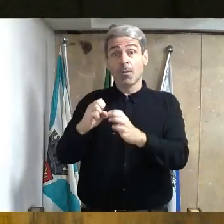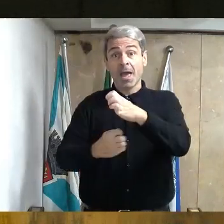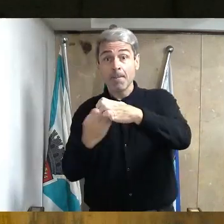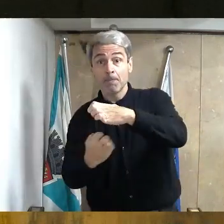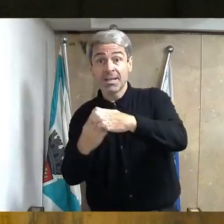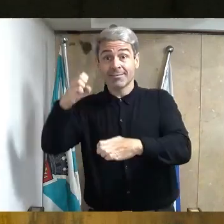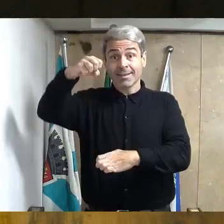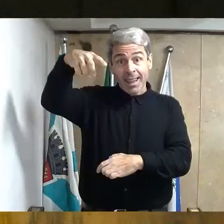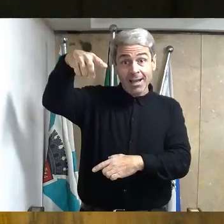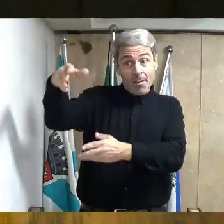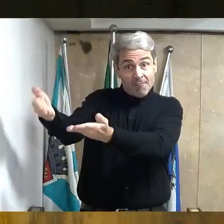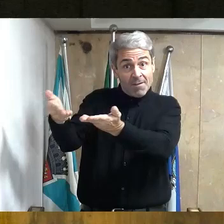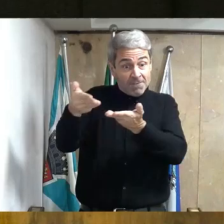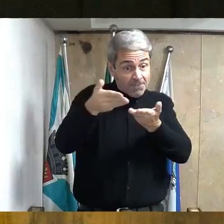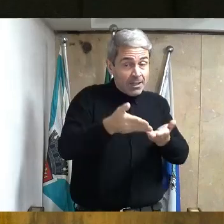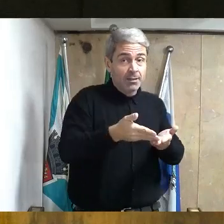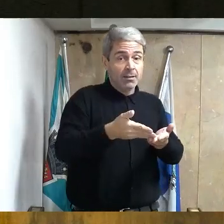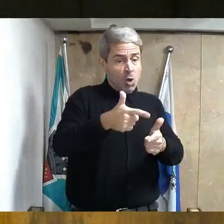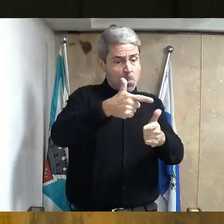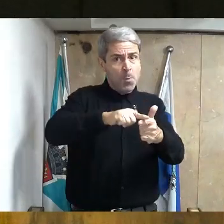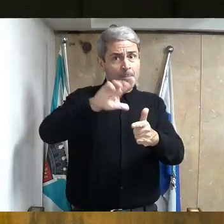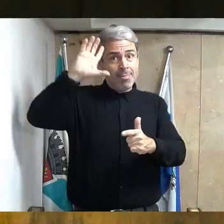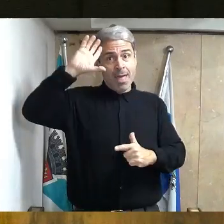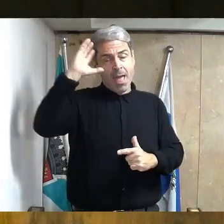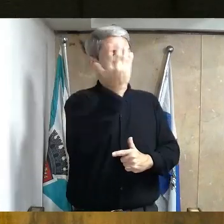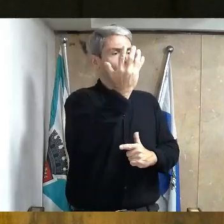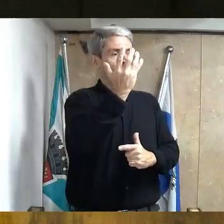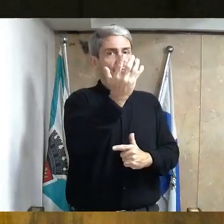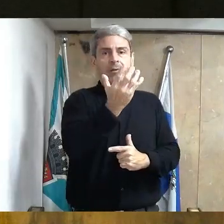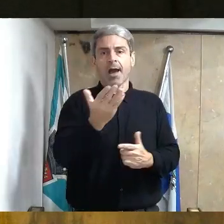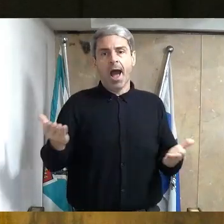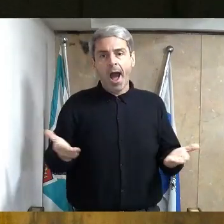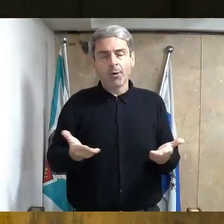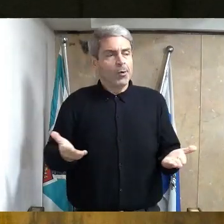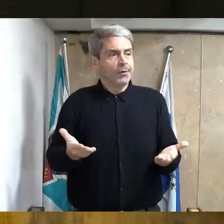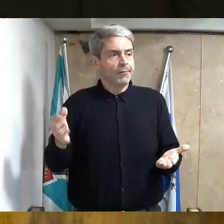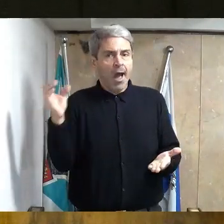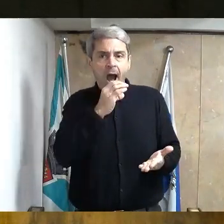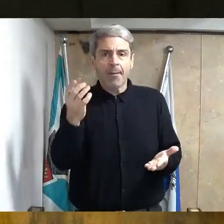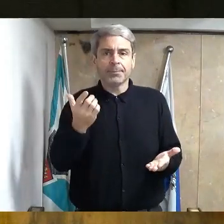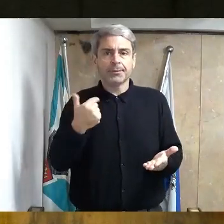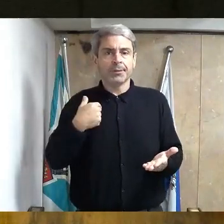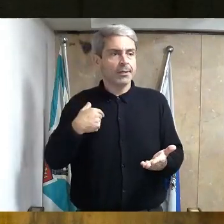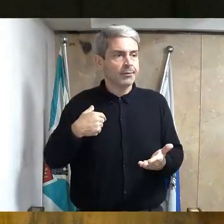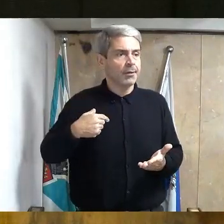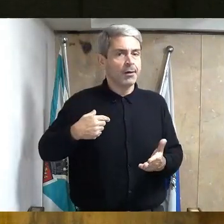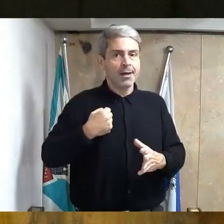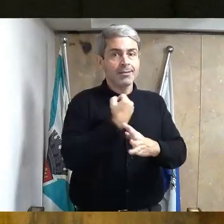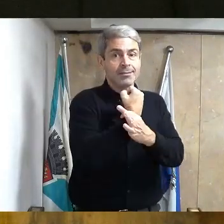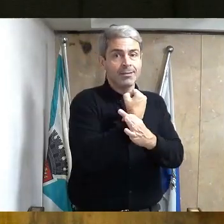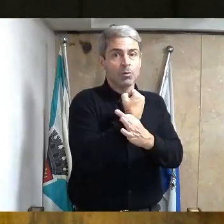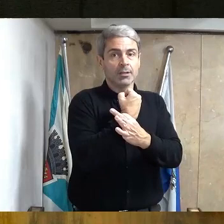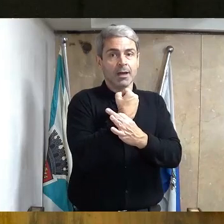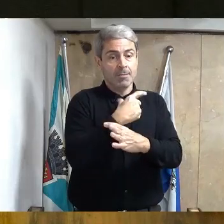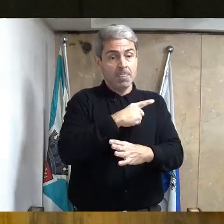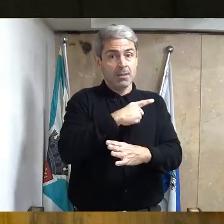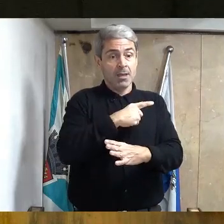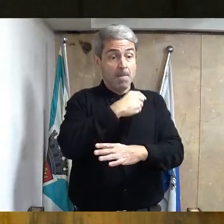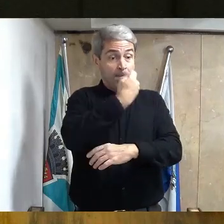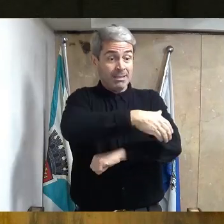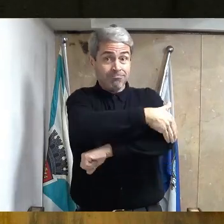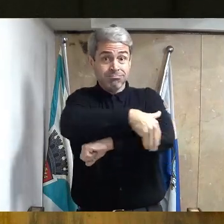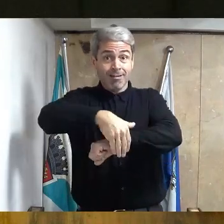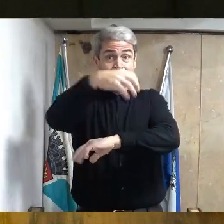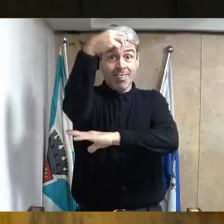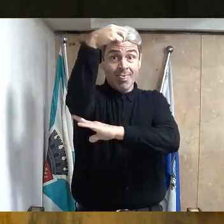fosse resolvido de uma vez por todas, e assim a gente levar mais seguridade às ruas que hoje